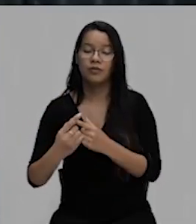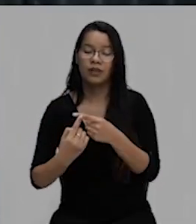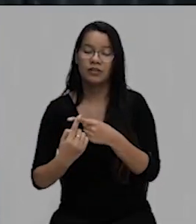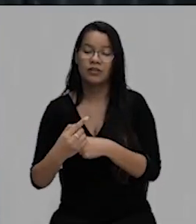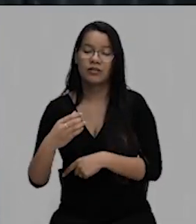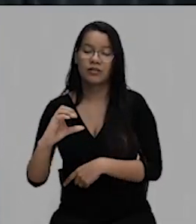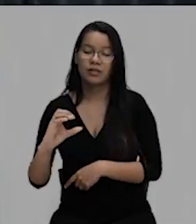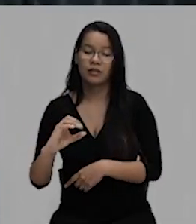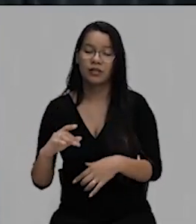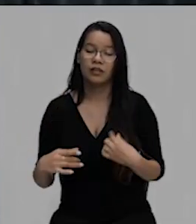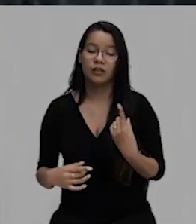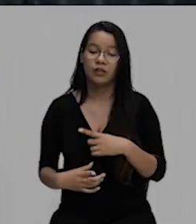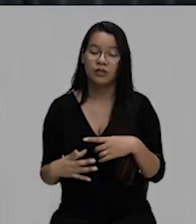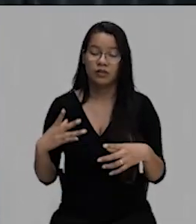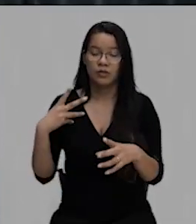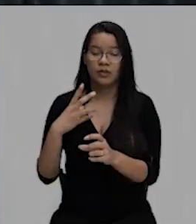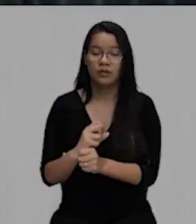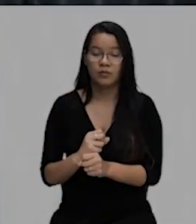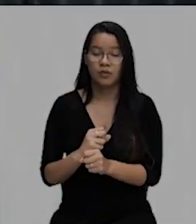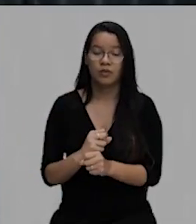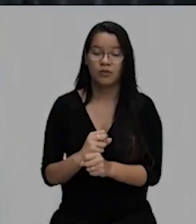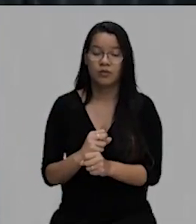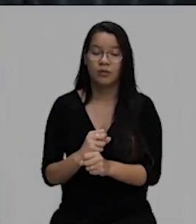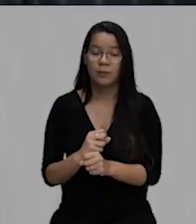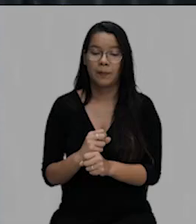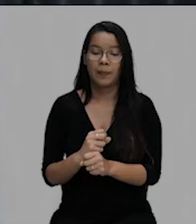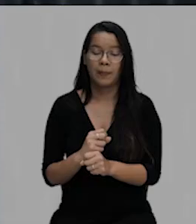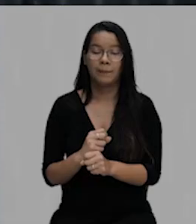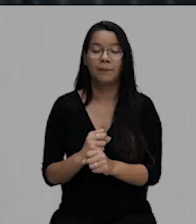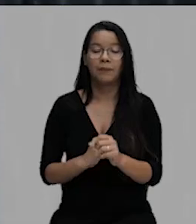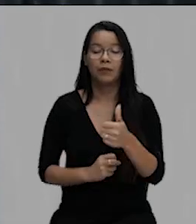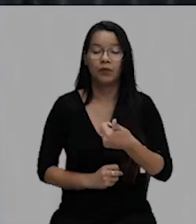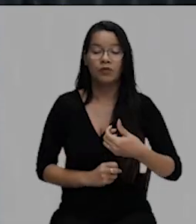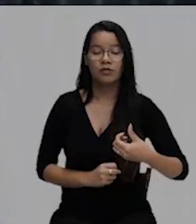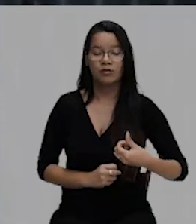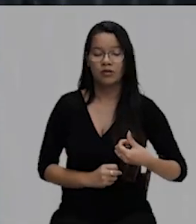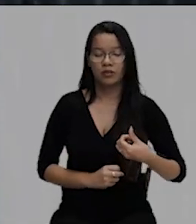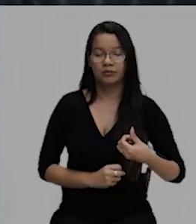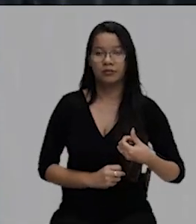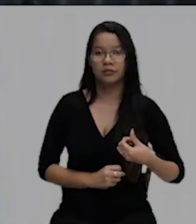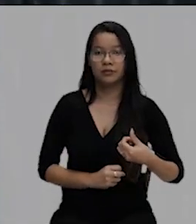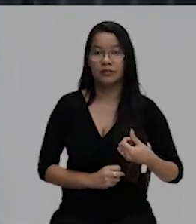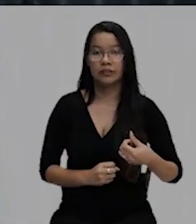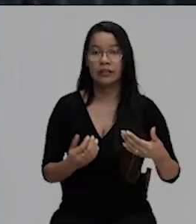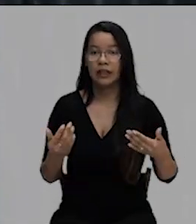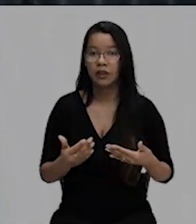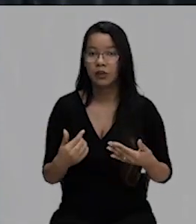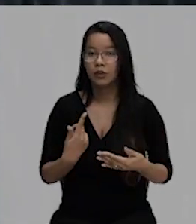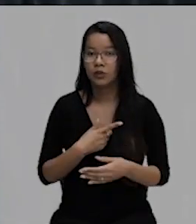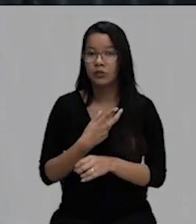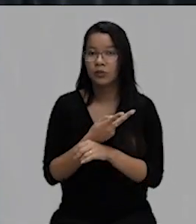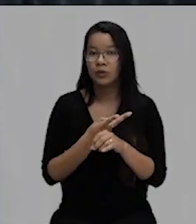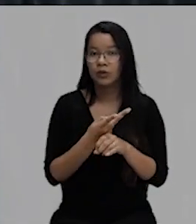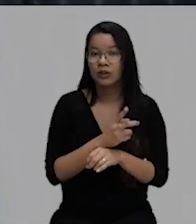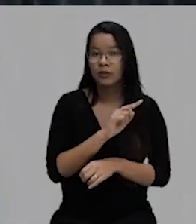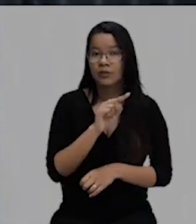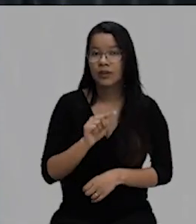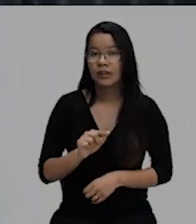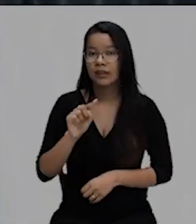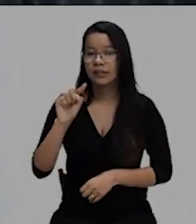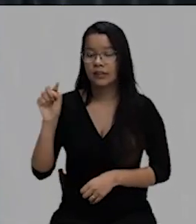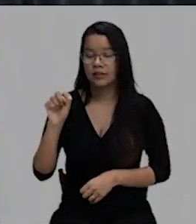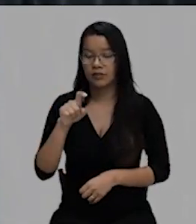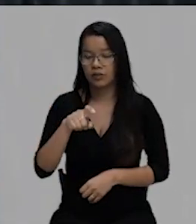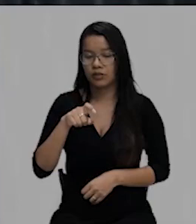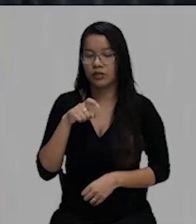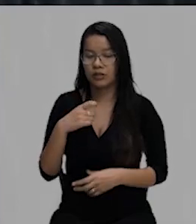tendo como resposta para nós o número 16, tá? E agora? Agora nós vamos em busca das raízes. X é